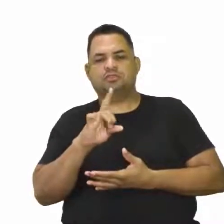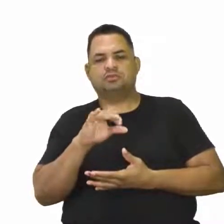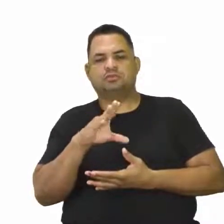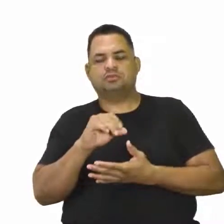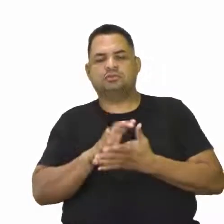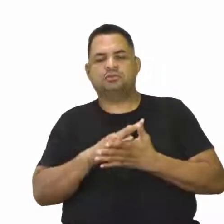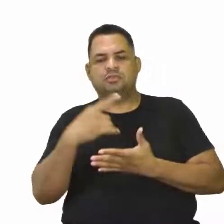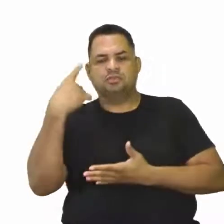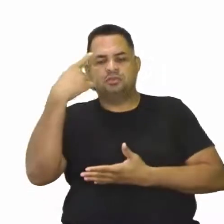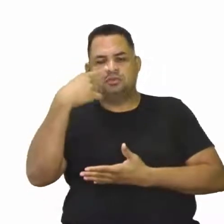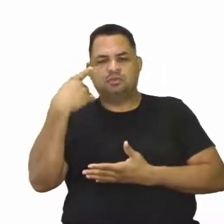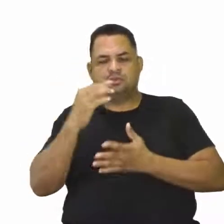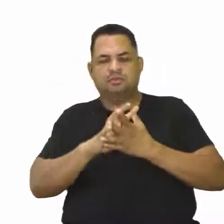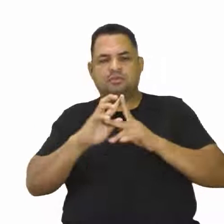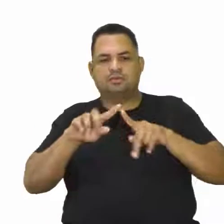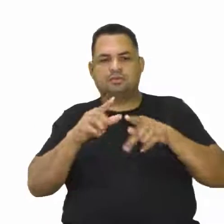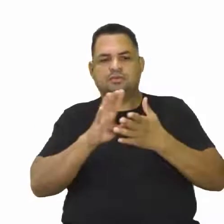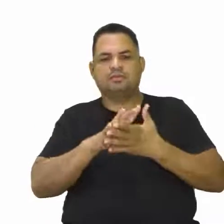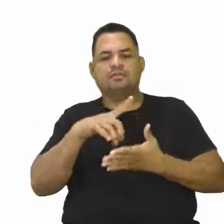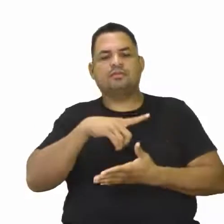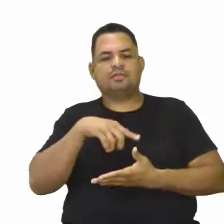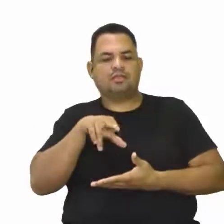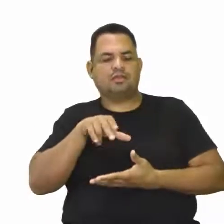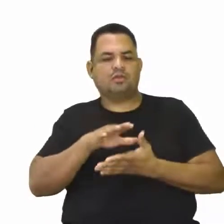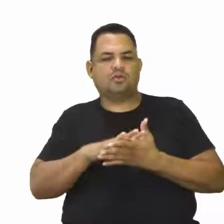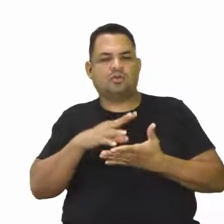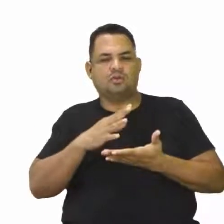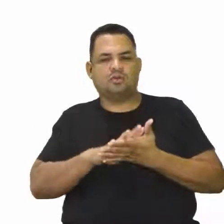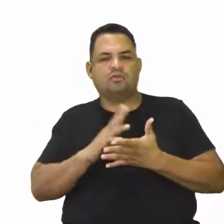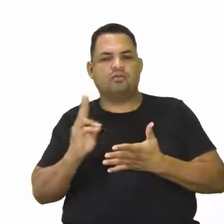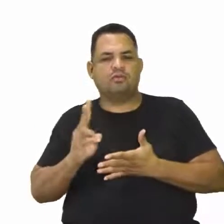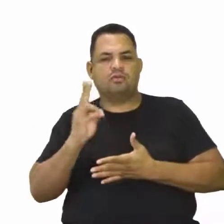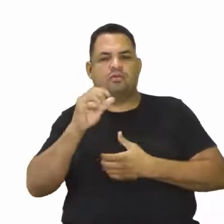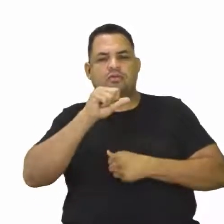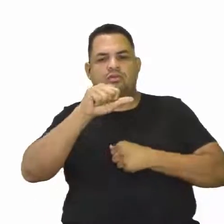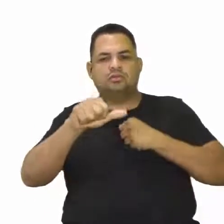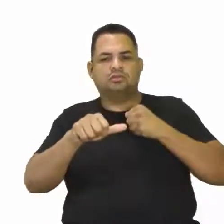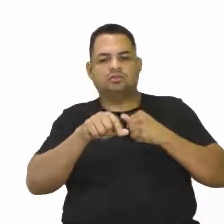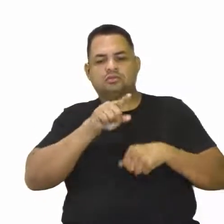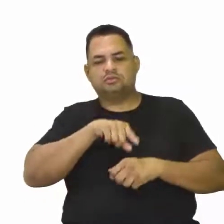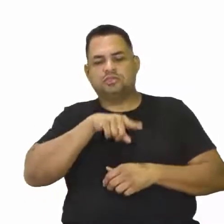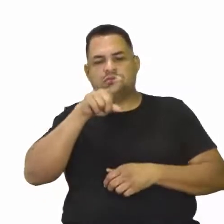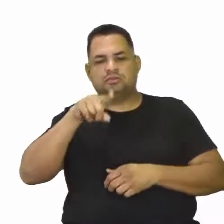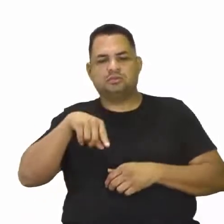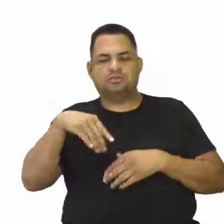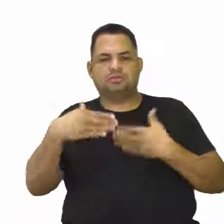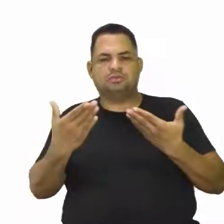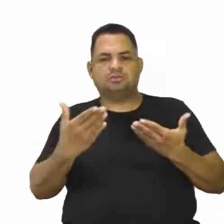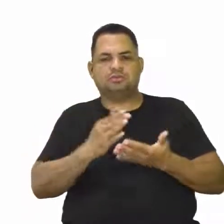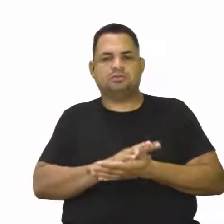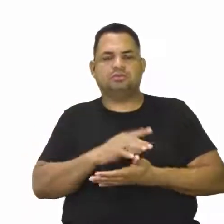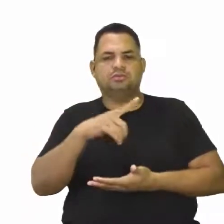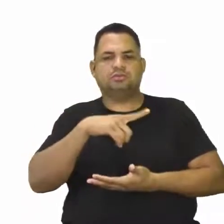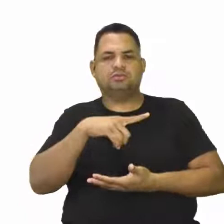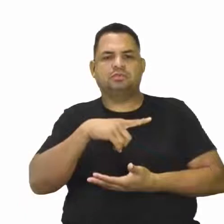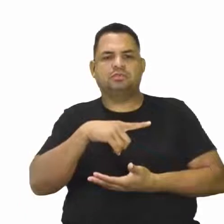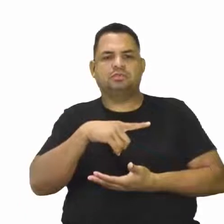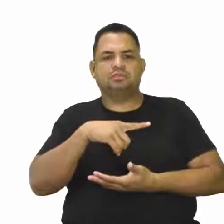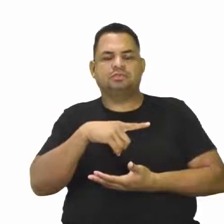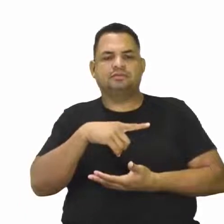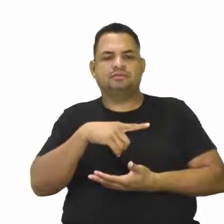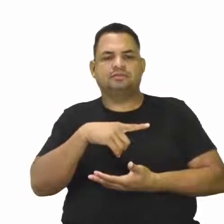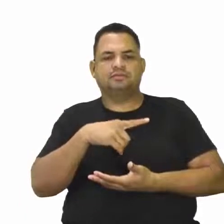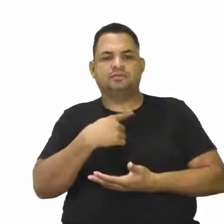da língua espanhola, mas elas têm o mesmo valor de alternância. E nesse caso, também aqui das